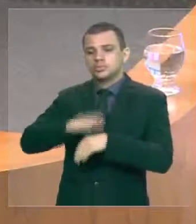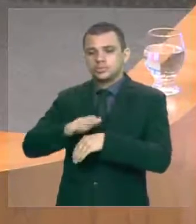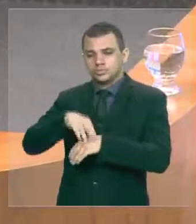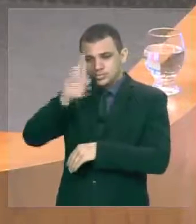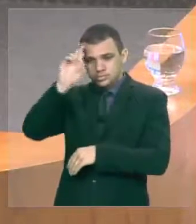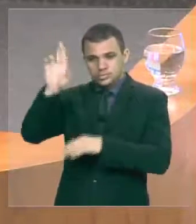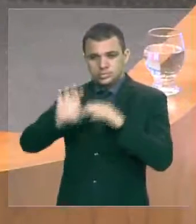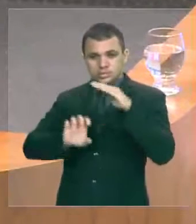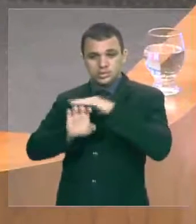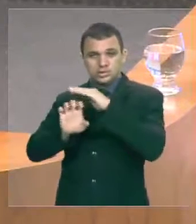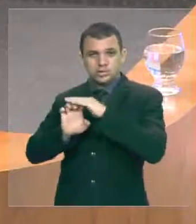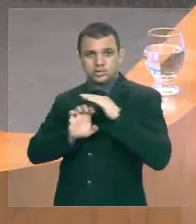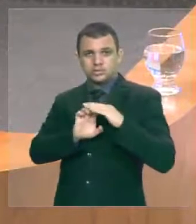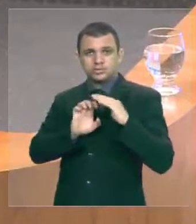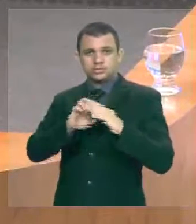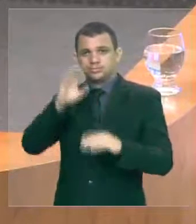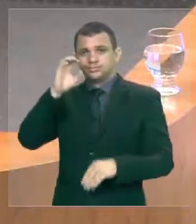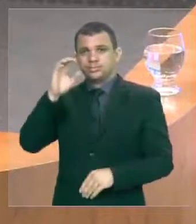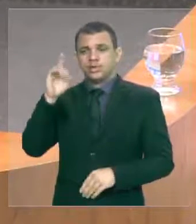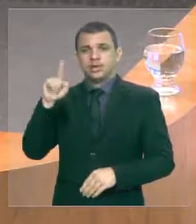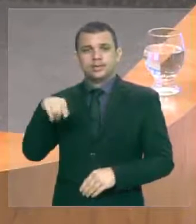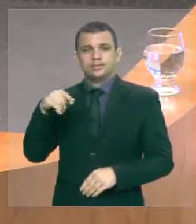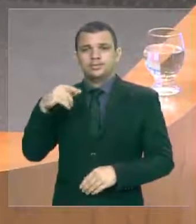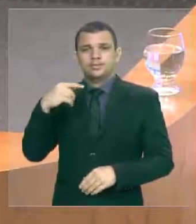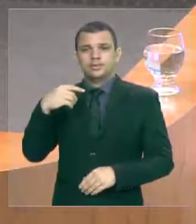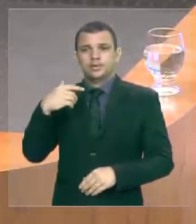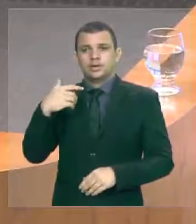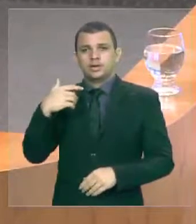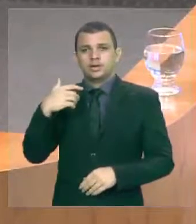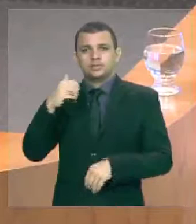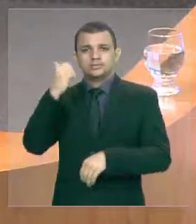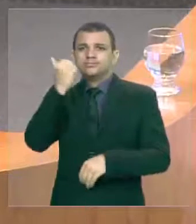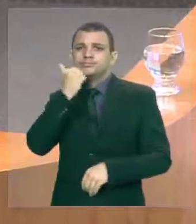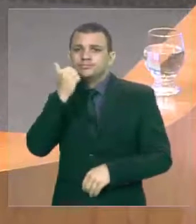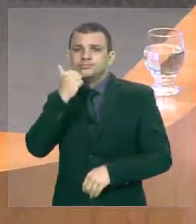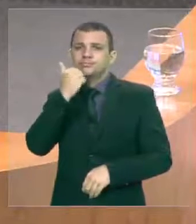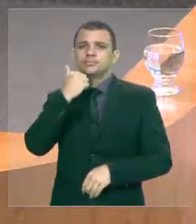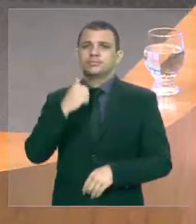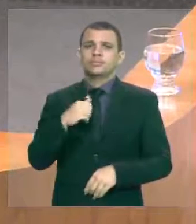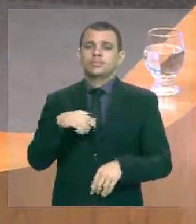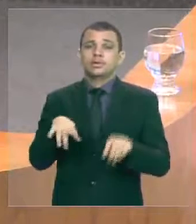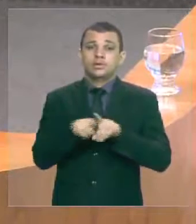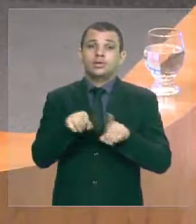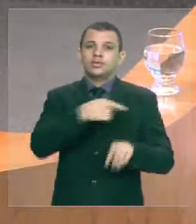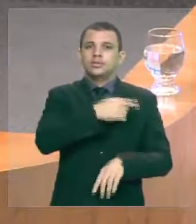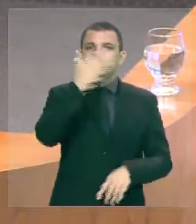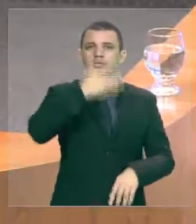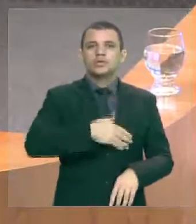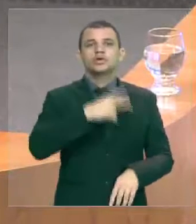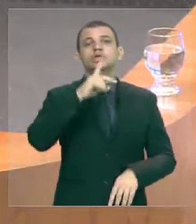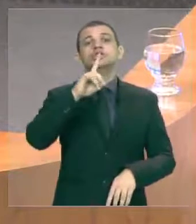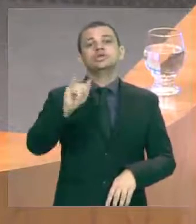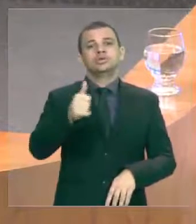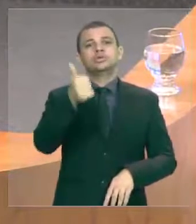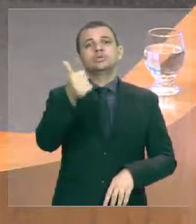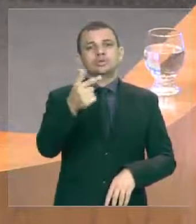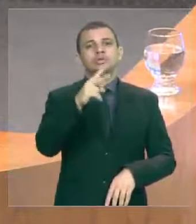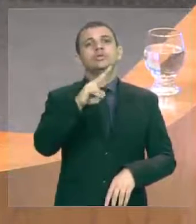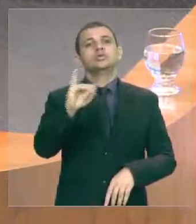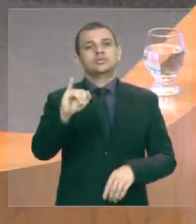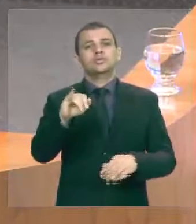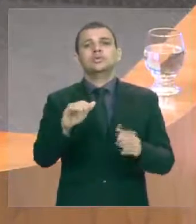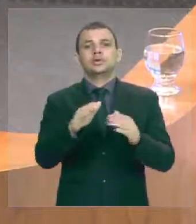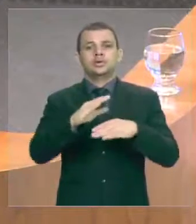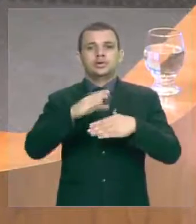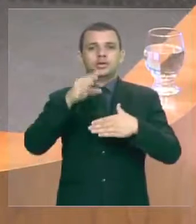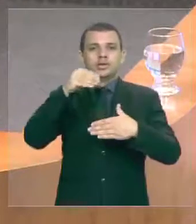inescrupulosos e confirmar para o próximo dia 12 a abertura dos envelopes contendo as propostas das empresas que